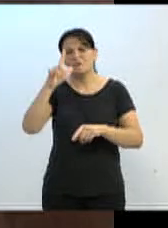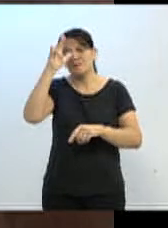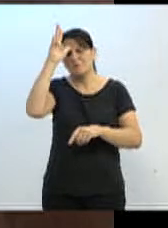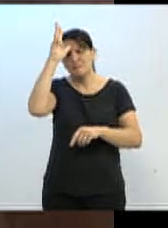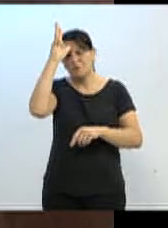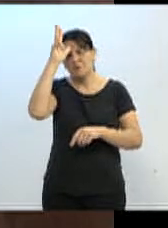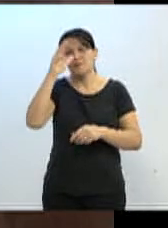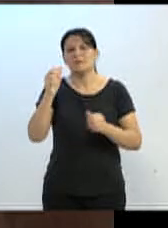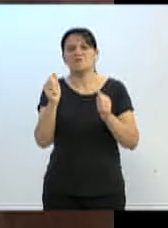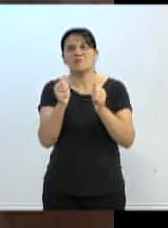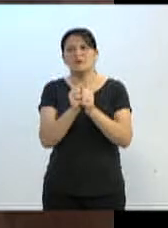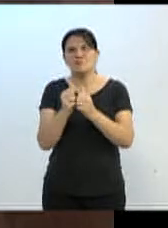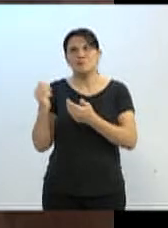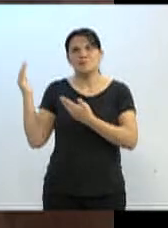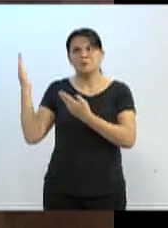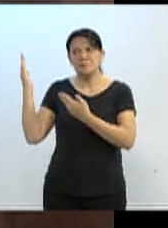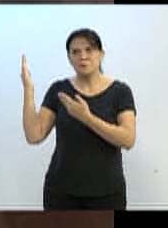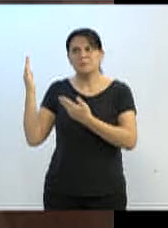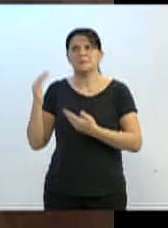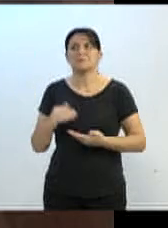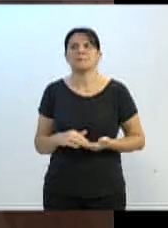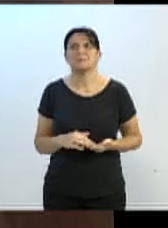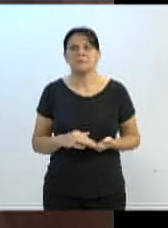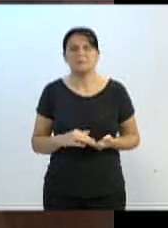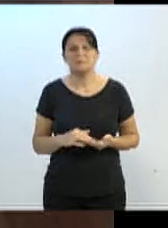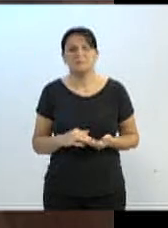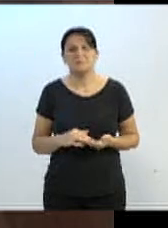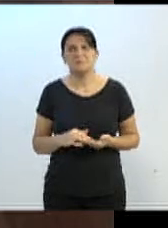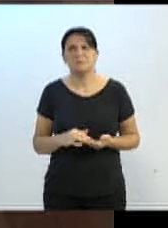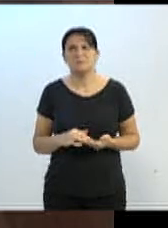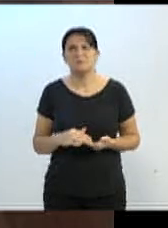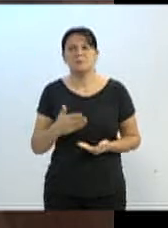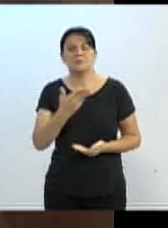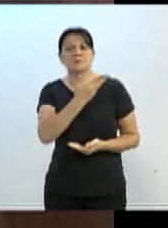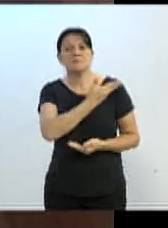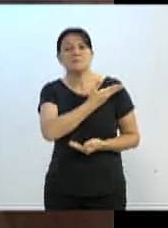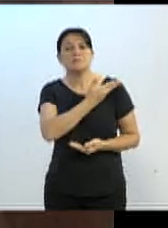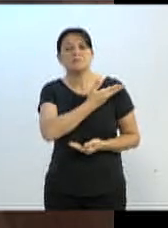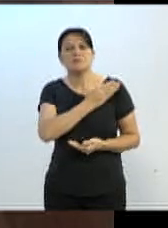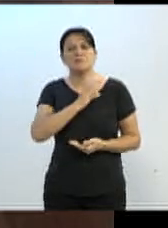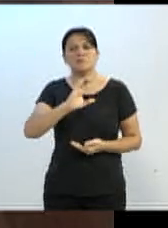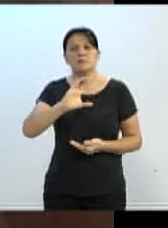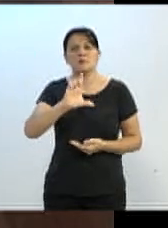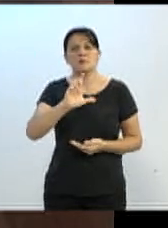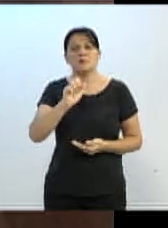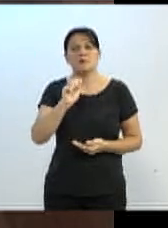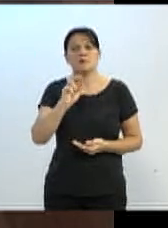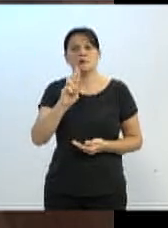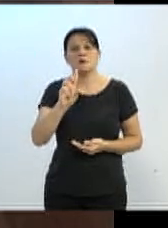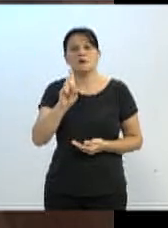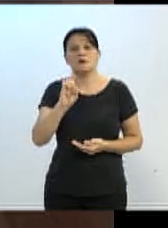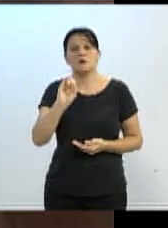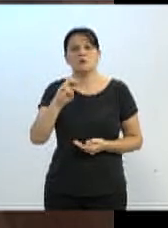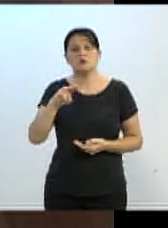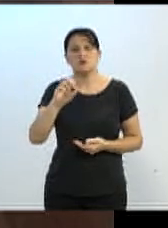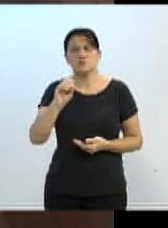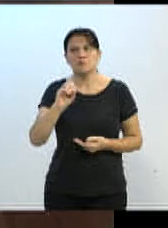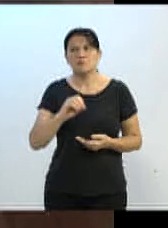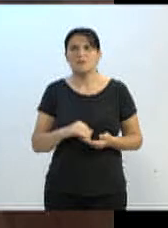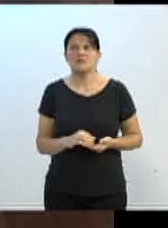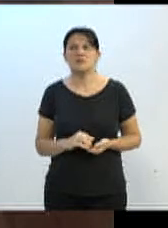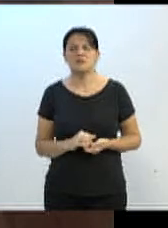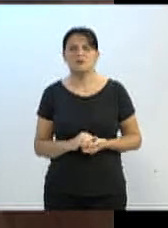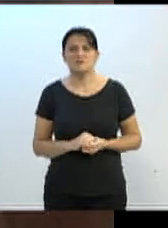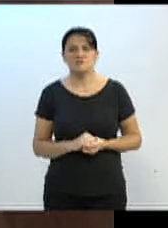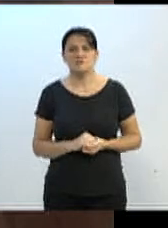vídeo é o Milton B acompanhado do nosso amigo Paulinho no bolso uma pessoa muito querida e